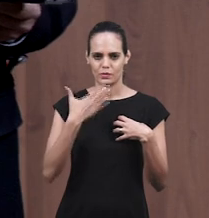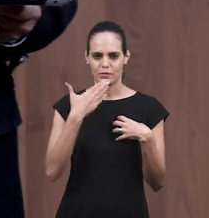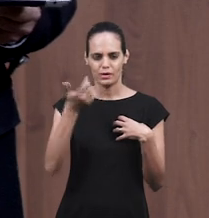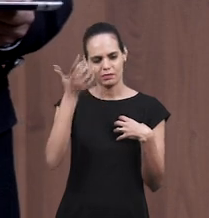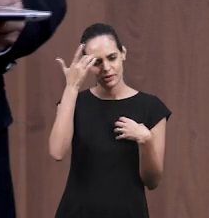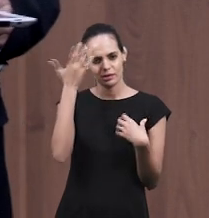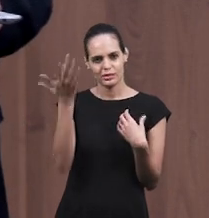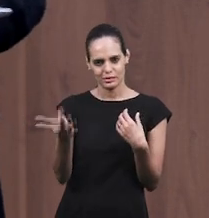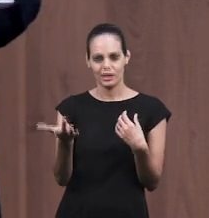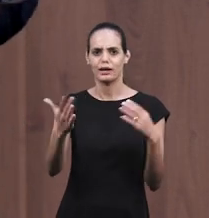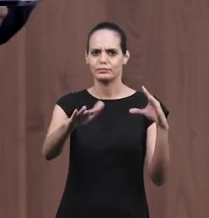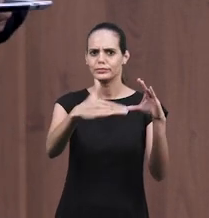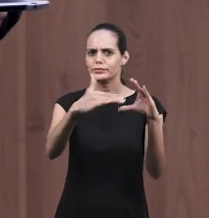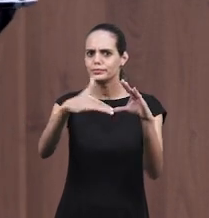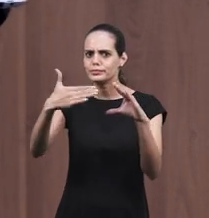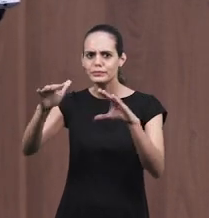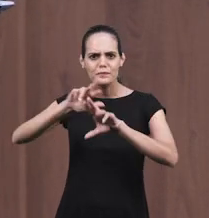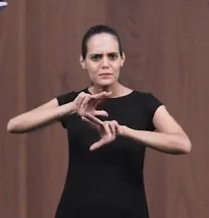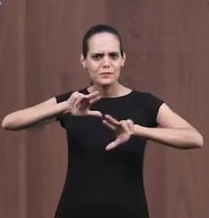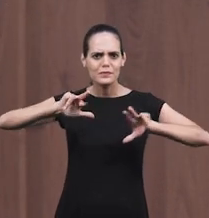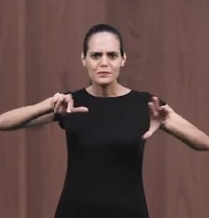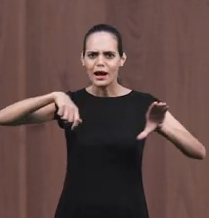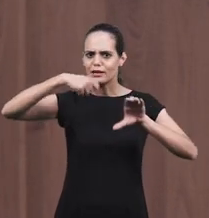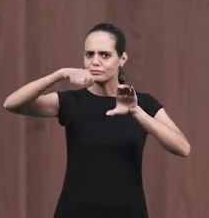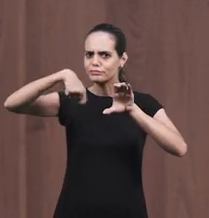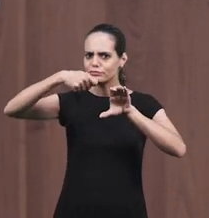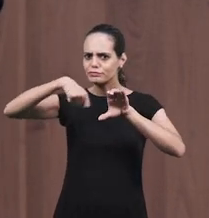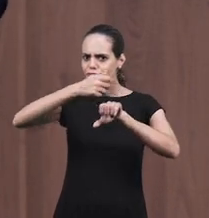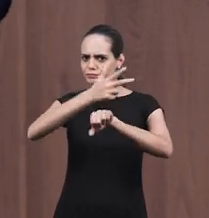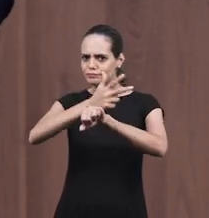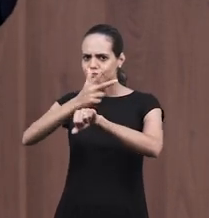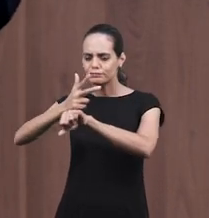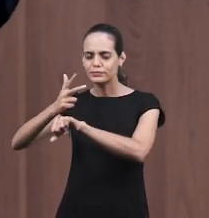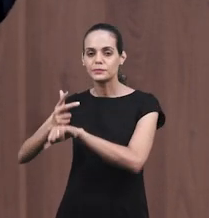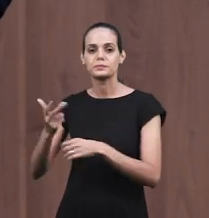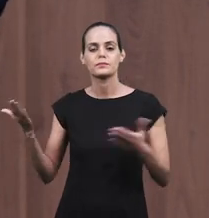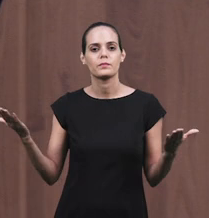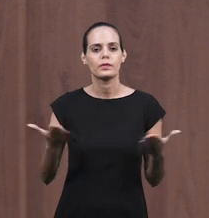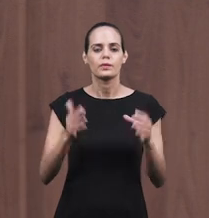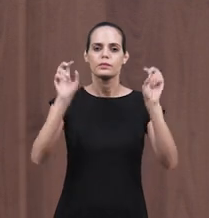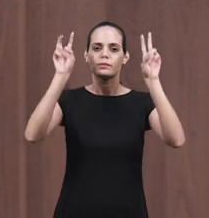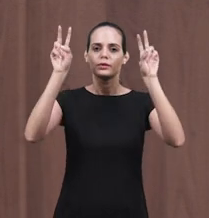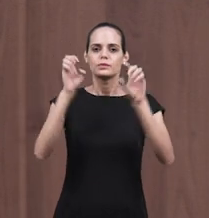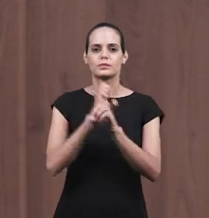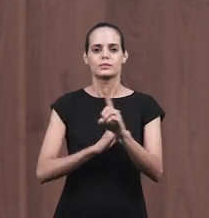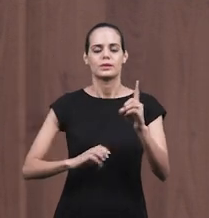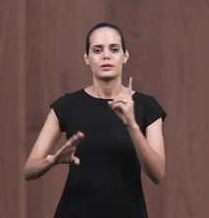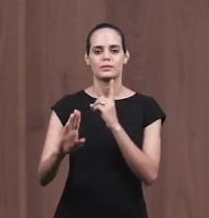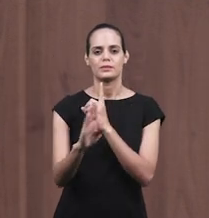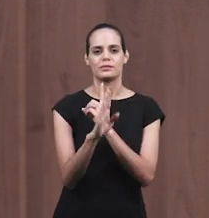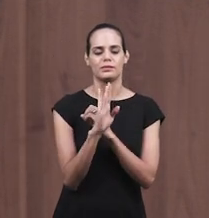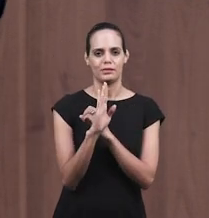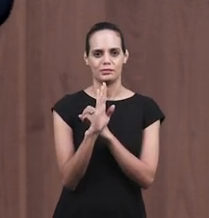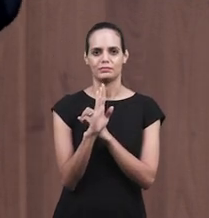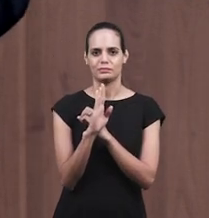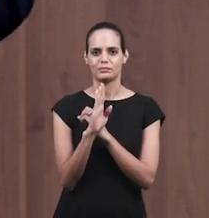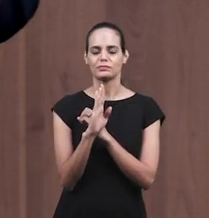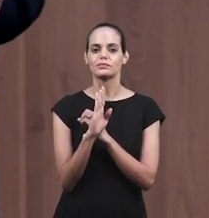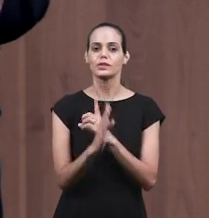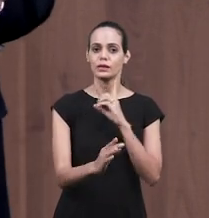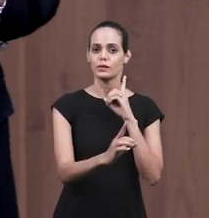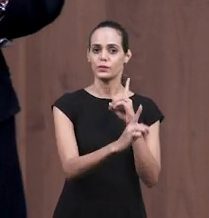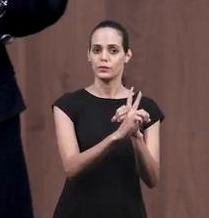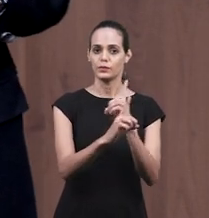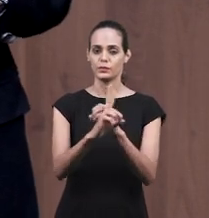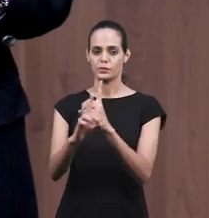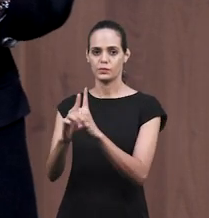que nos são enviados, que são centenas deles. E agora, sobre o nosso assunto que vamos tratar hoje na Escola Bíblica, que é a respeito